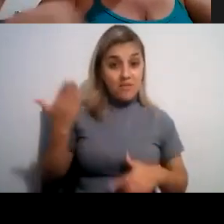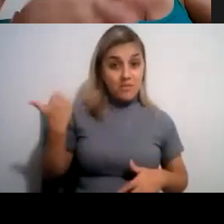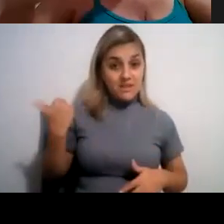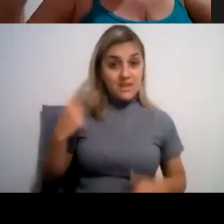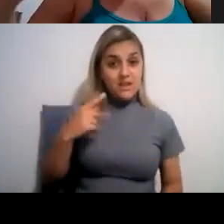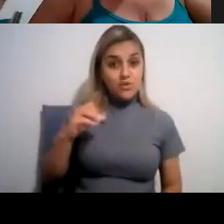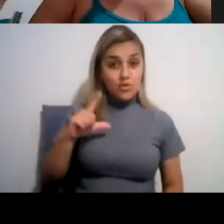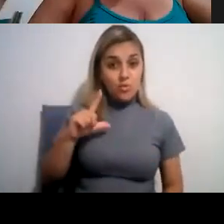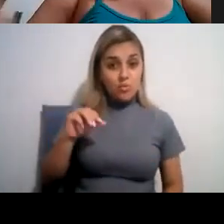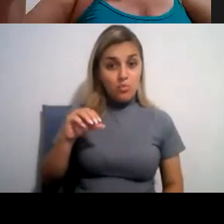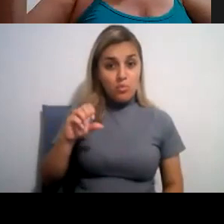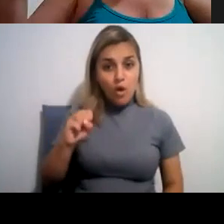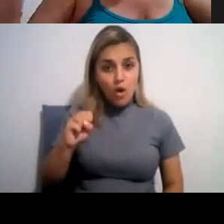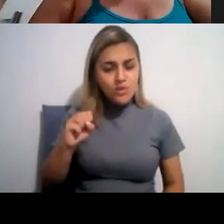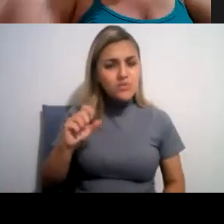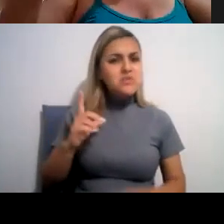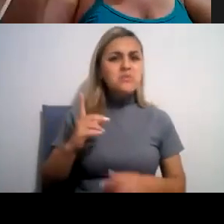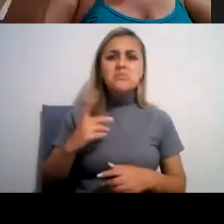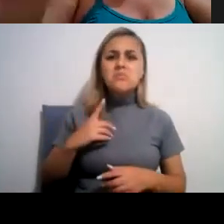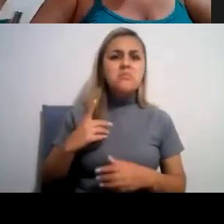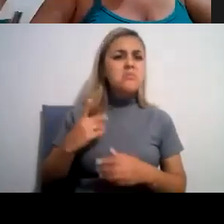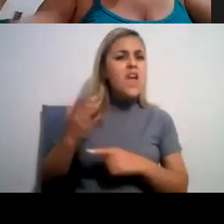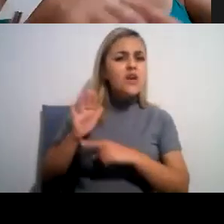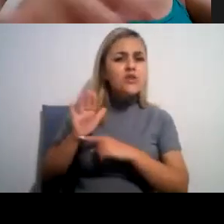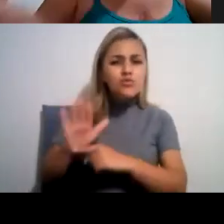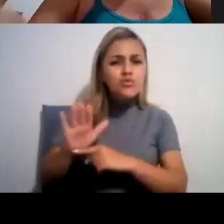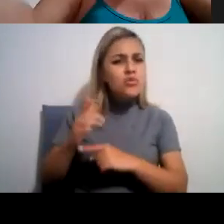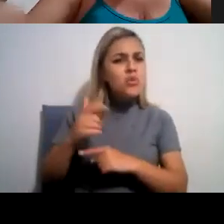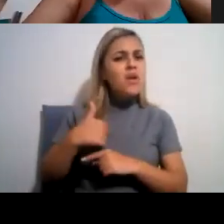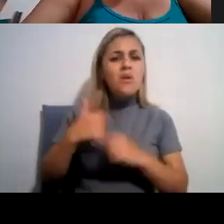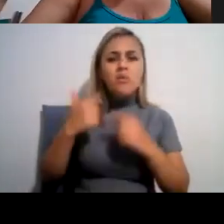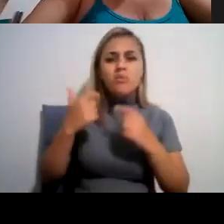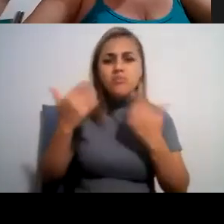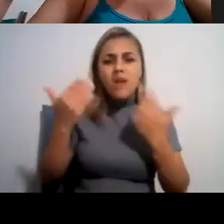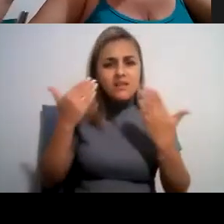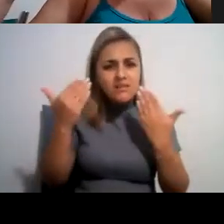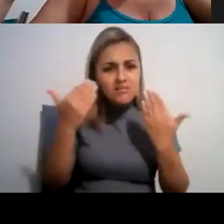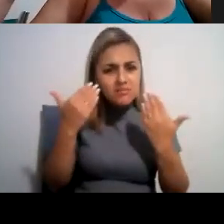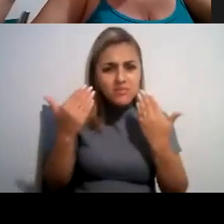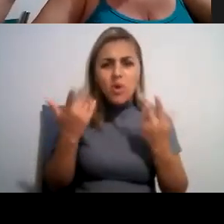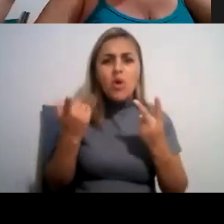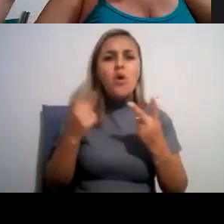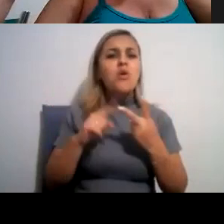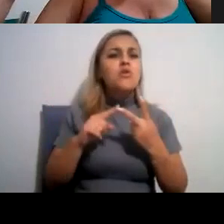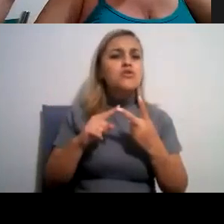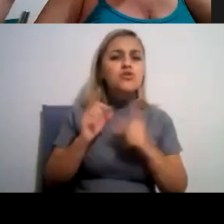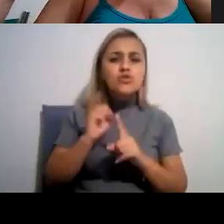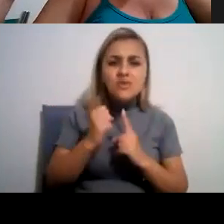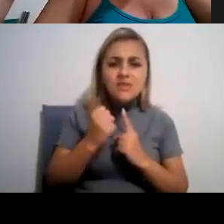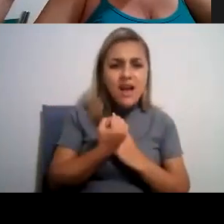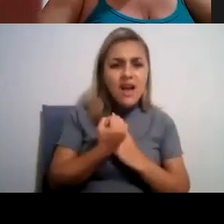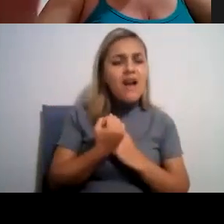Burroughs me deu toda assistência psicológica, assistência social, me deu tudo que eu precisava para eu poder cuidar do menino. Aí eu